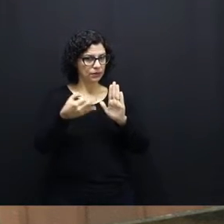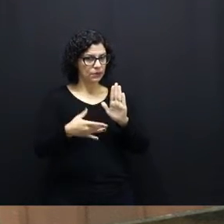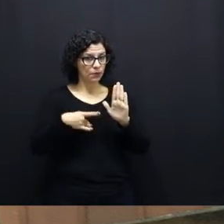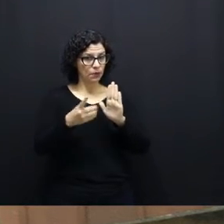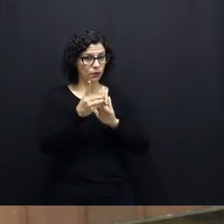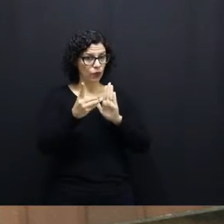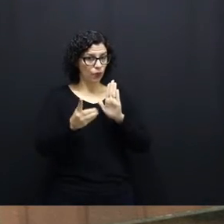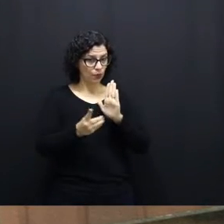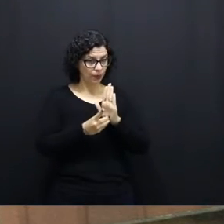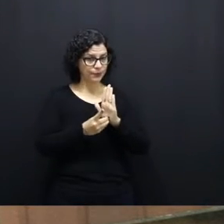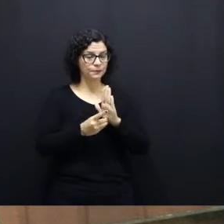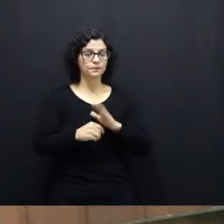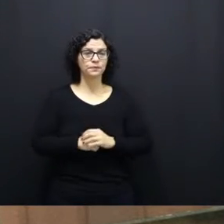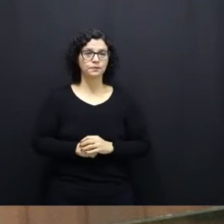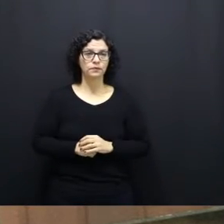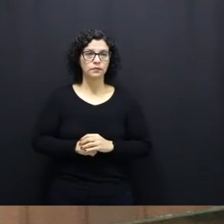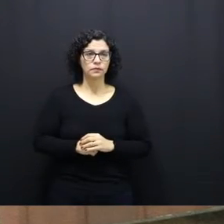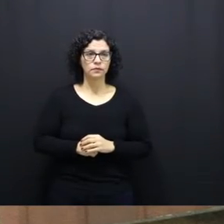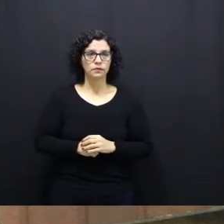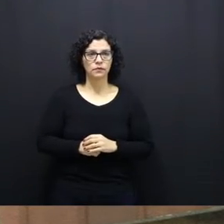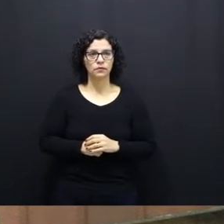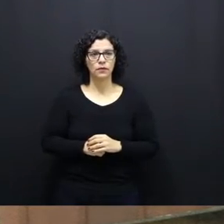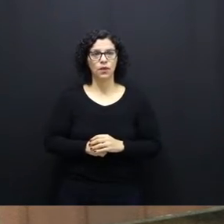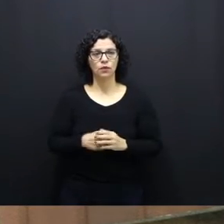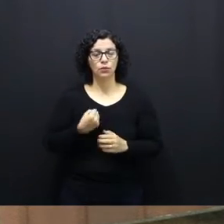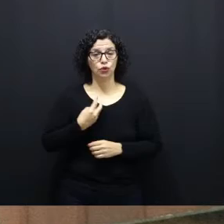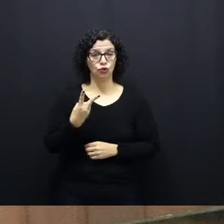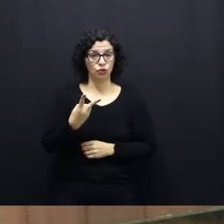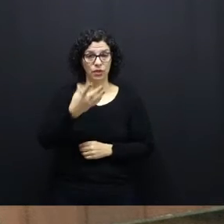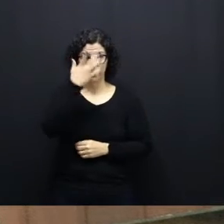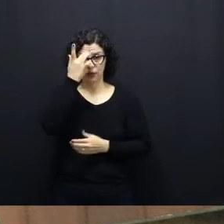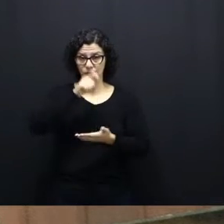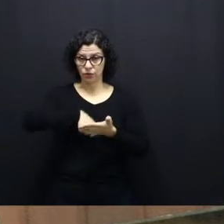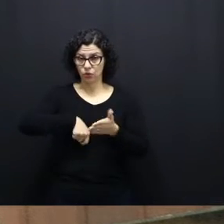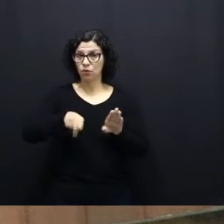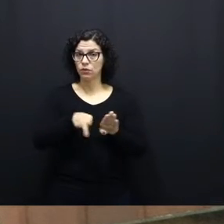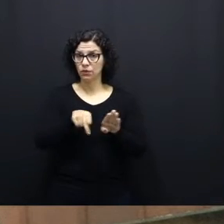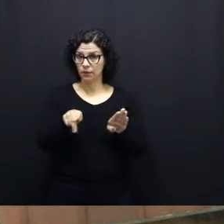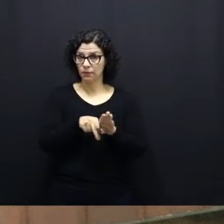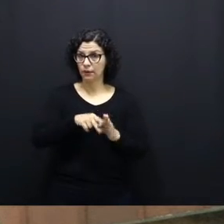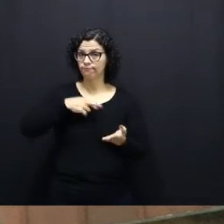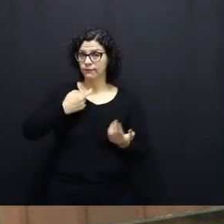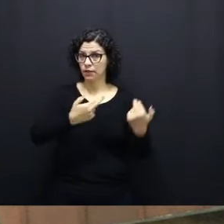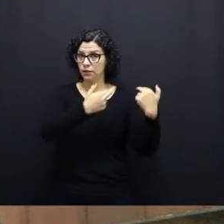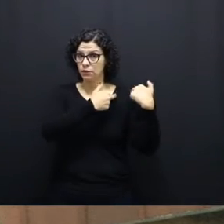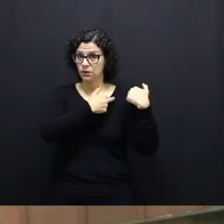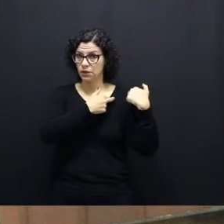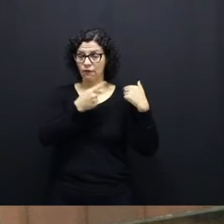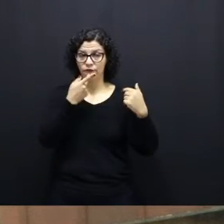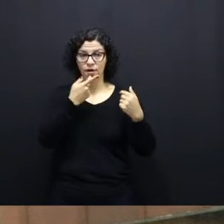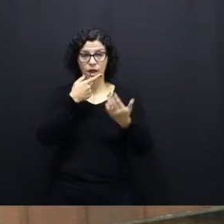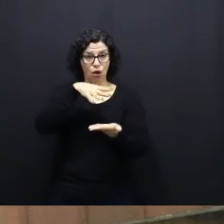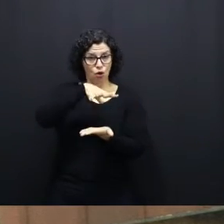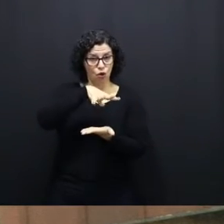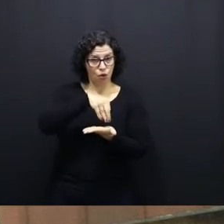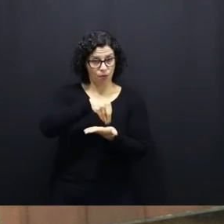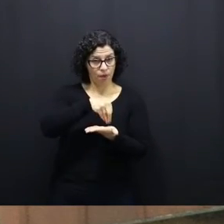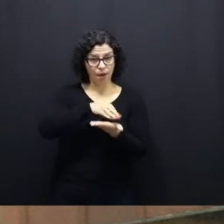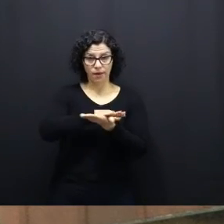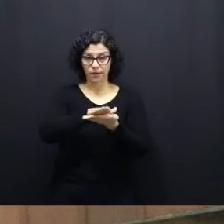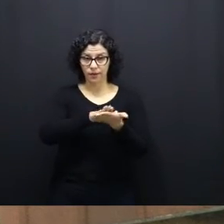falar de documentos né ao no item 2 o signatário compromete-se as anão e nem